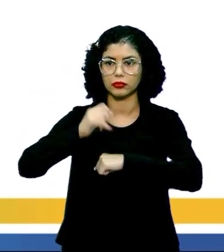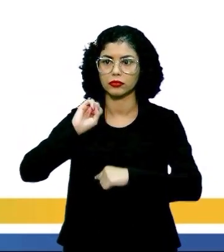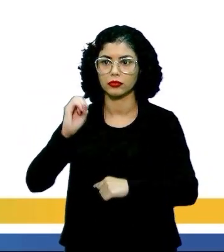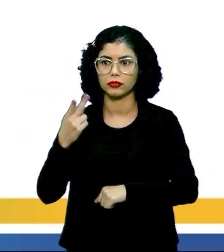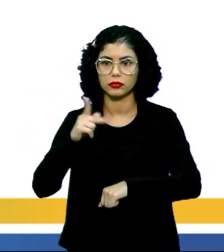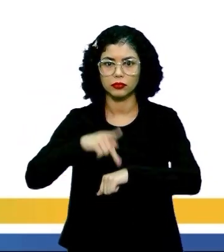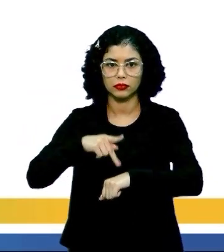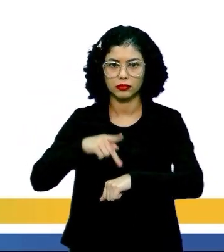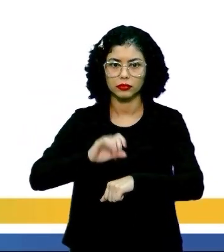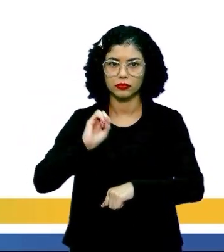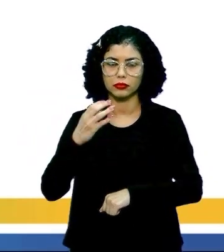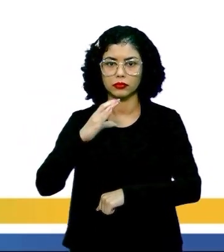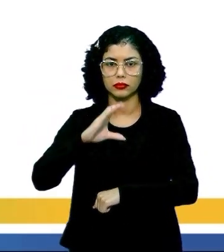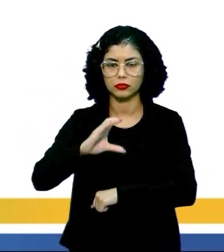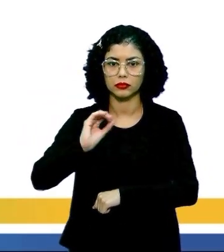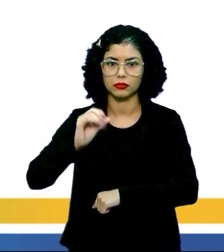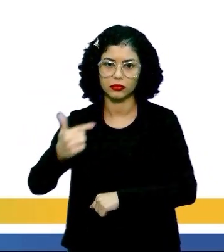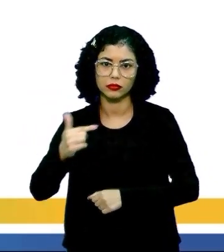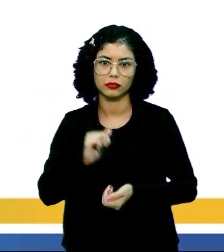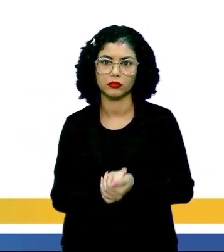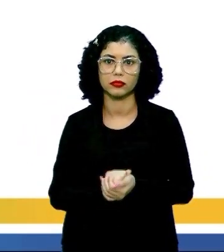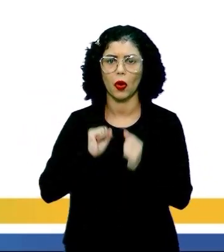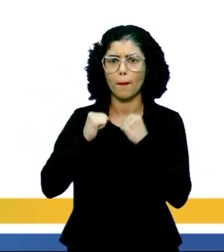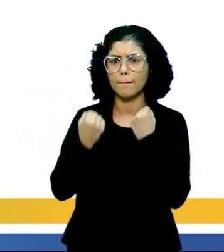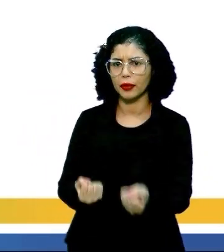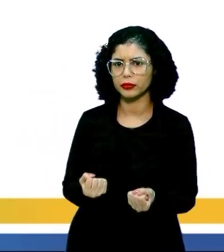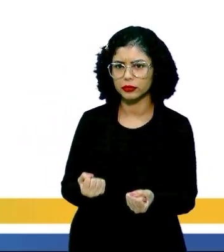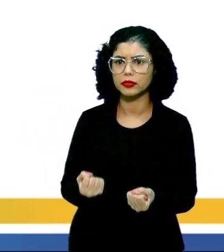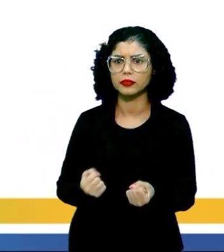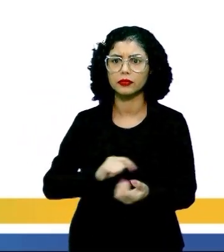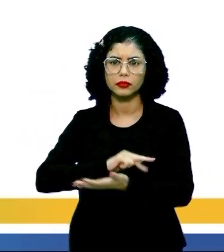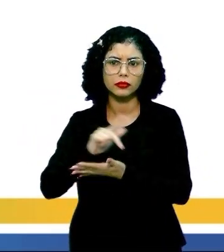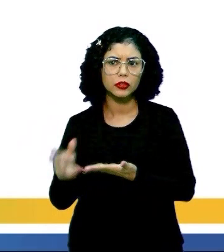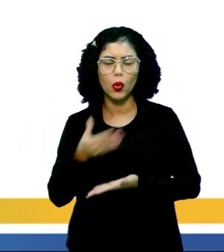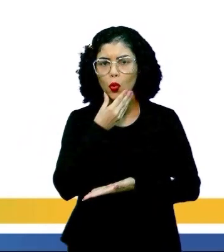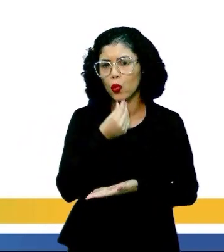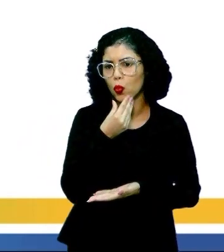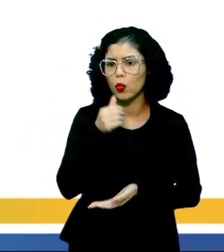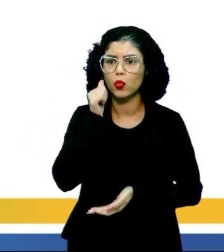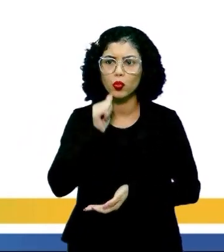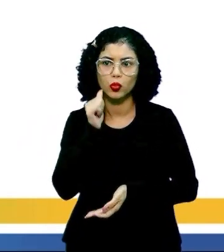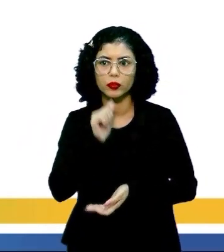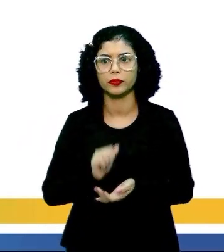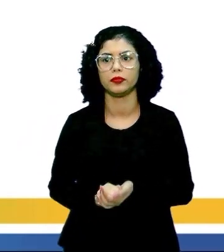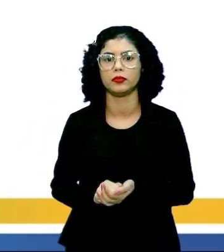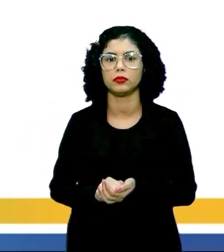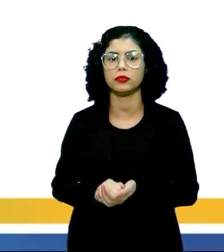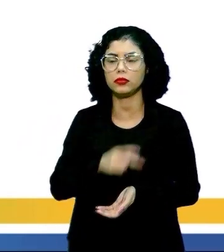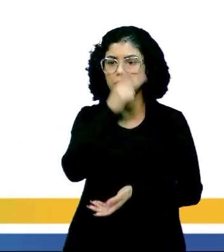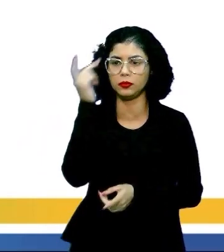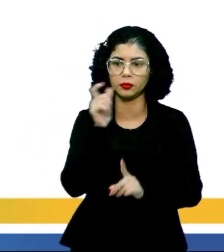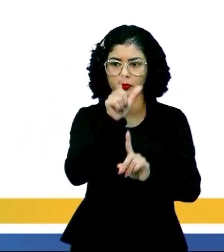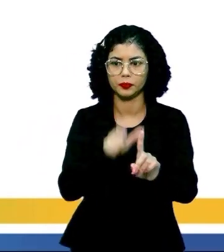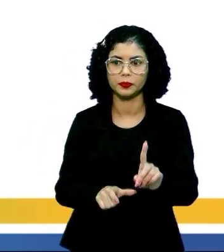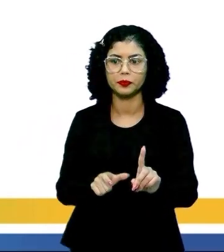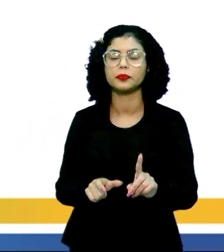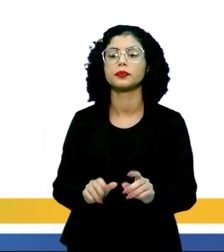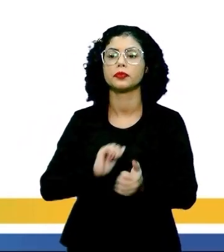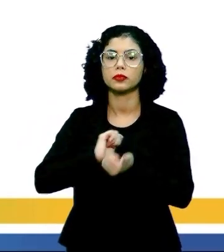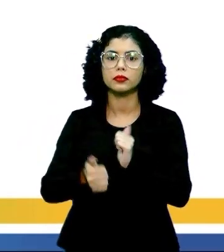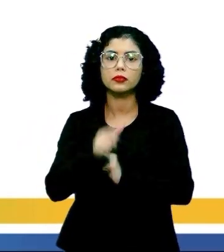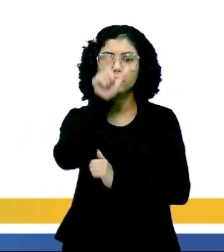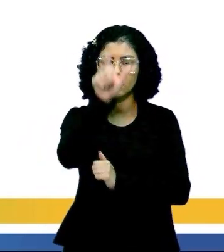ou fibra de carbono o tamanho e peso dos dados varia do homem para mulher o atleta ele corre para tomar